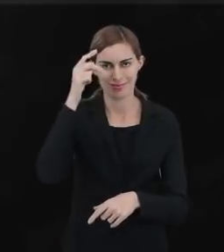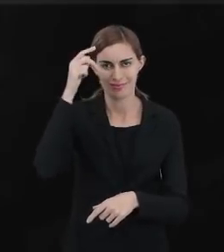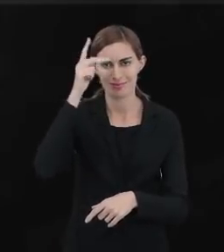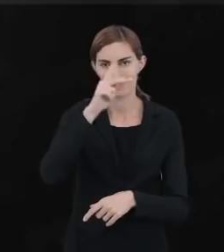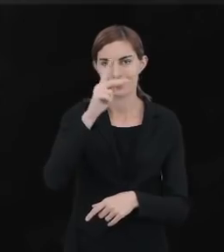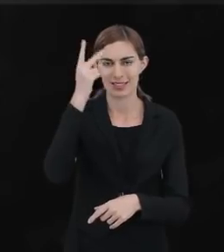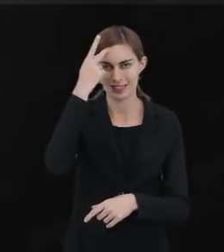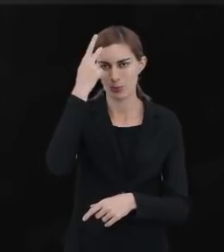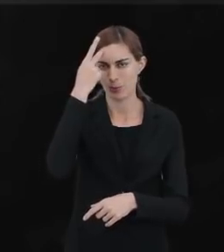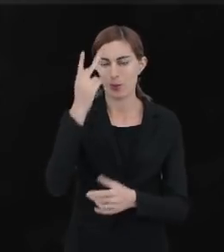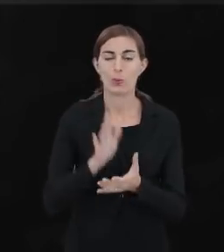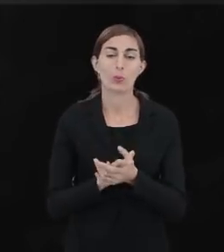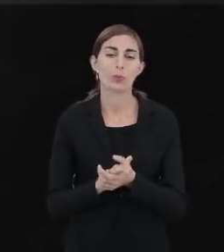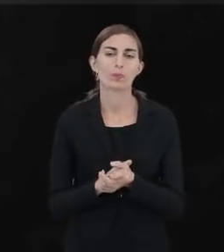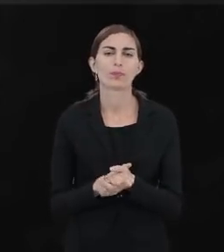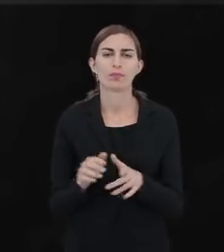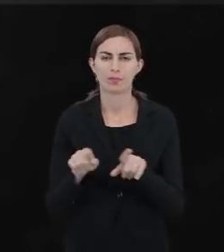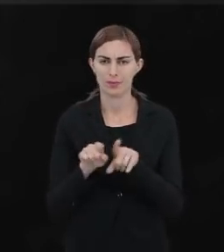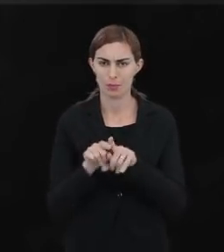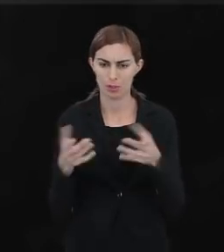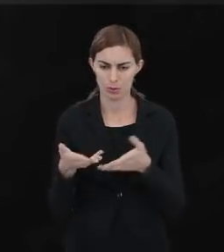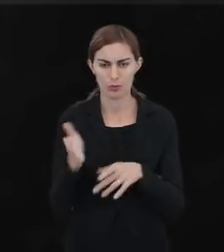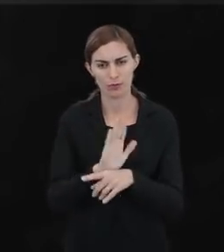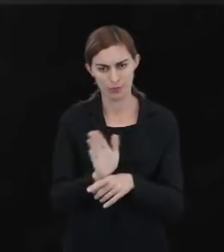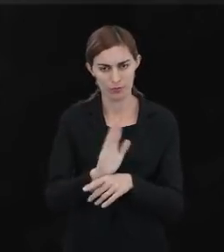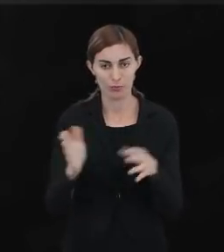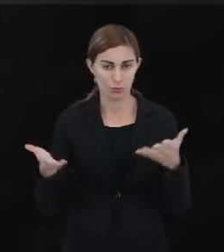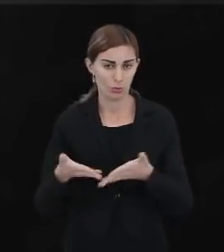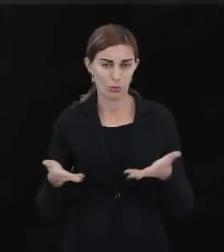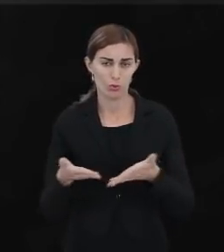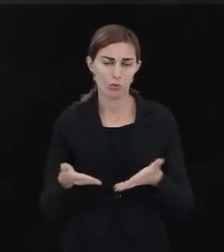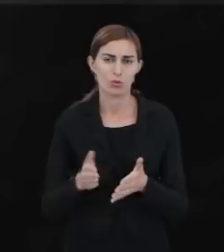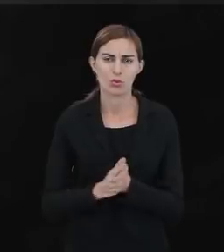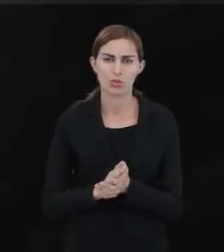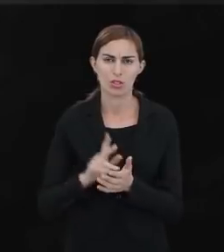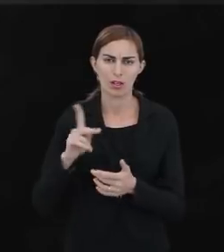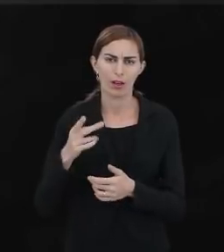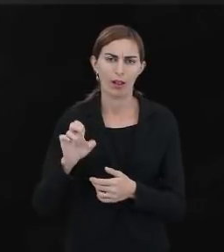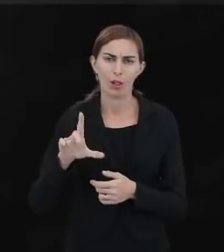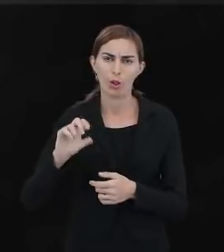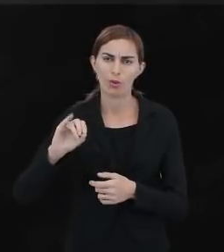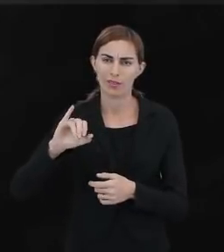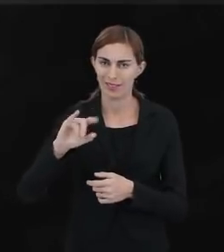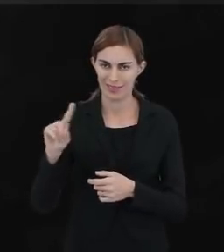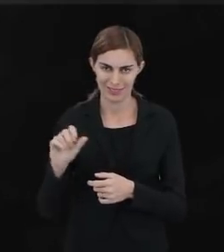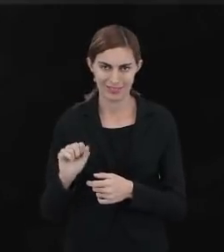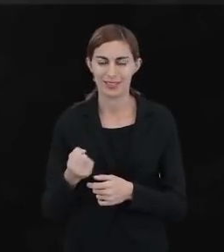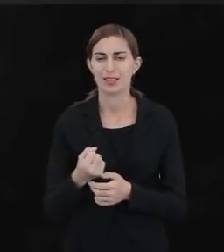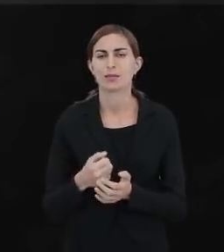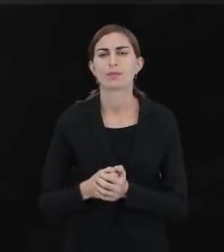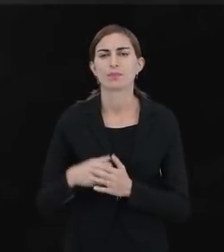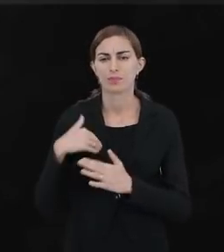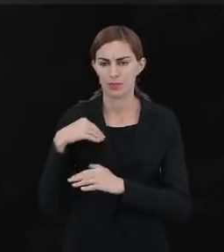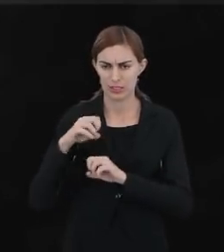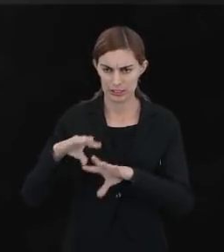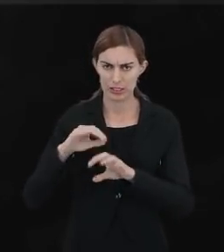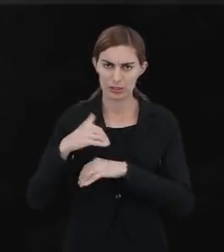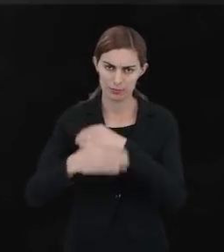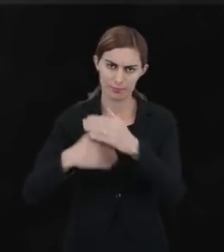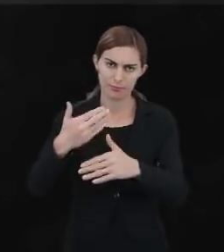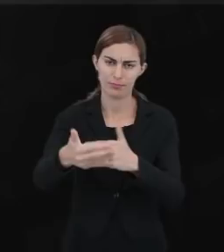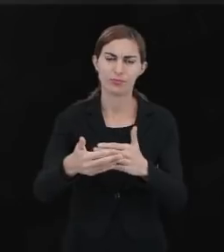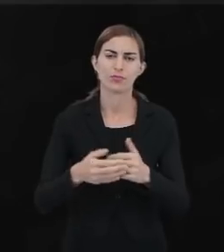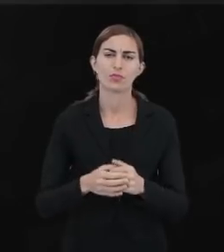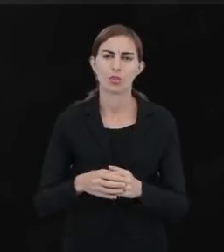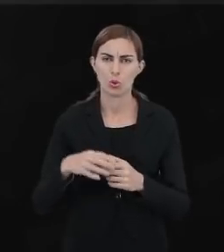ano aqui também no estúdio fechando o nosso trio de hoje heloisa look diretor educacional do centro de desenvolvimento humano aplicado